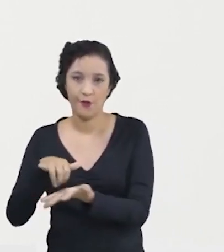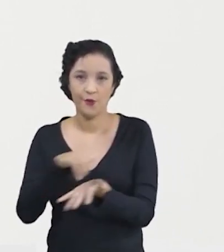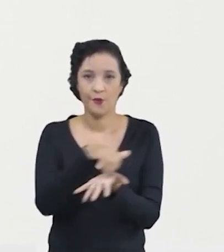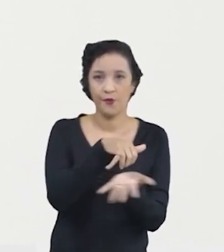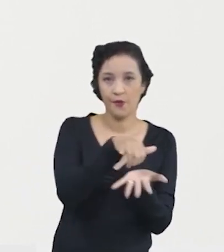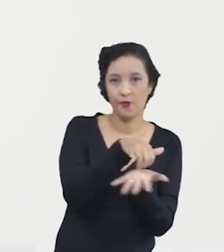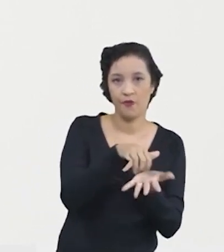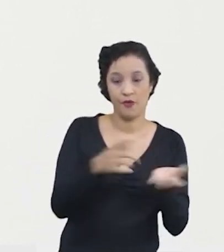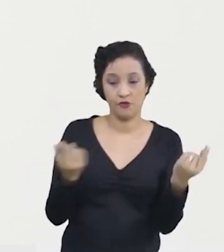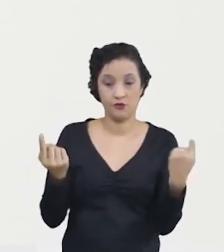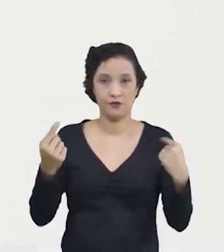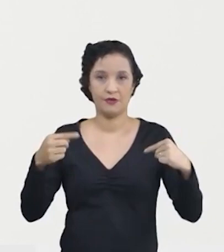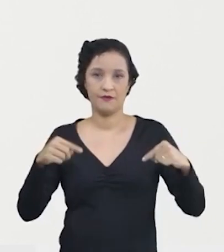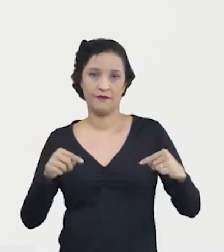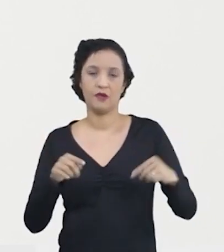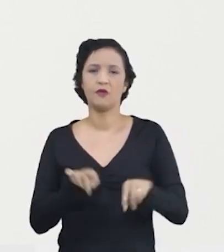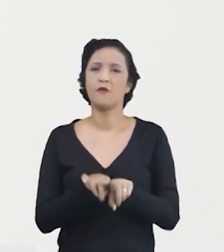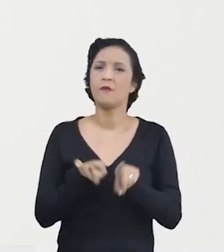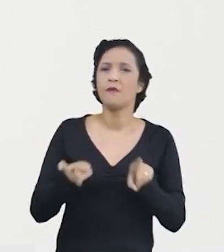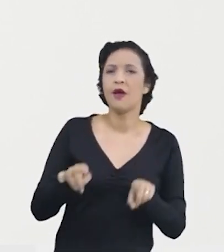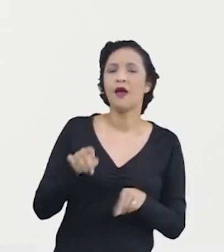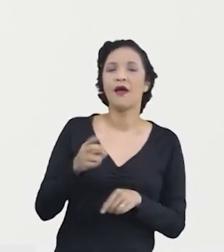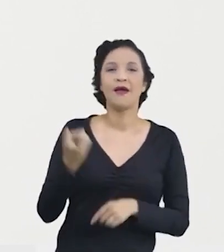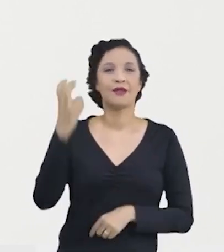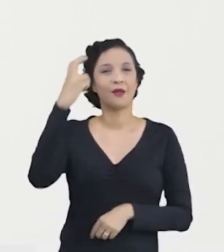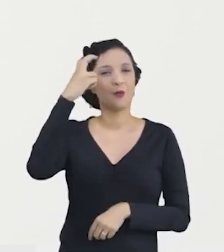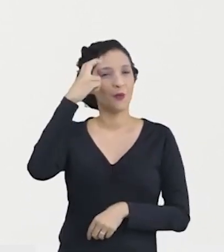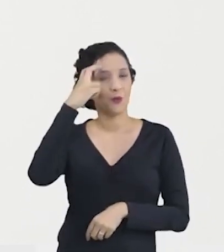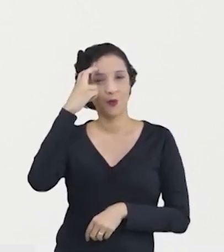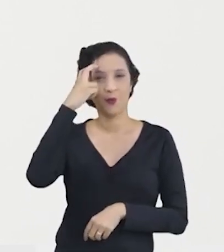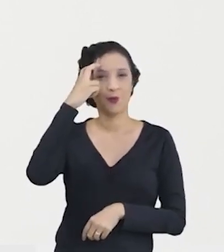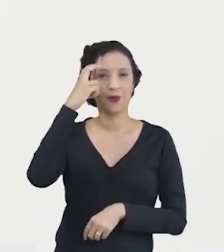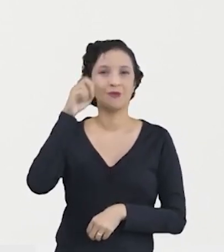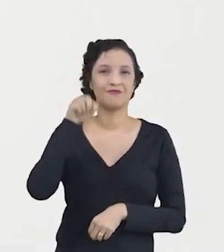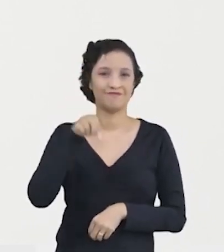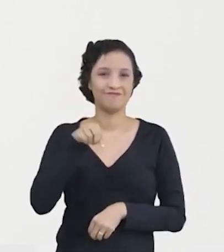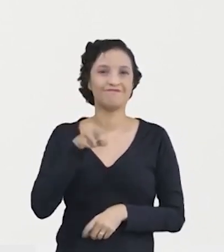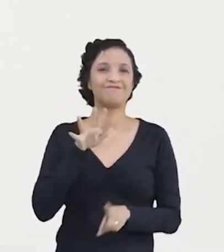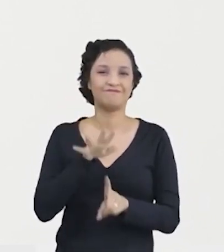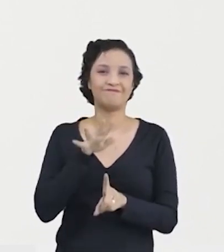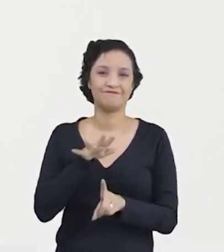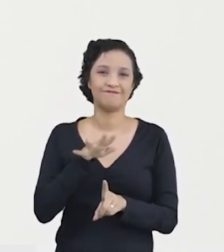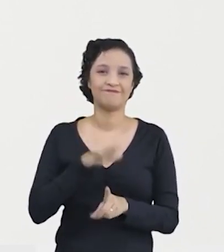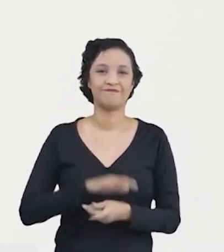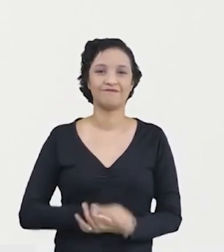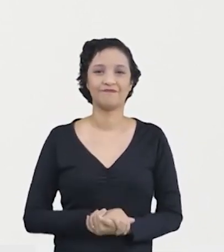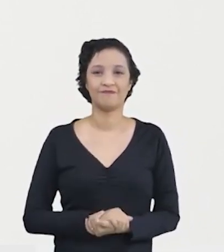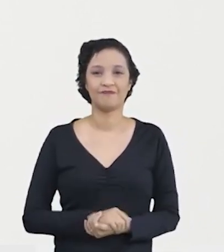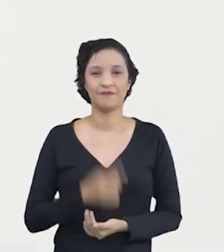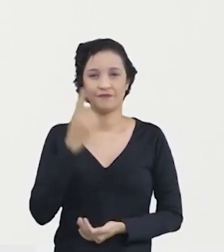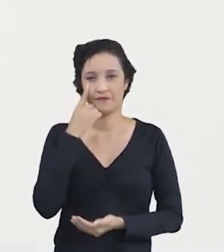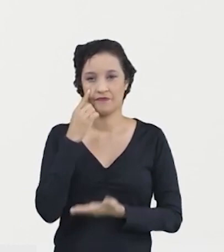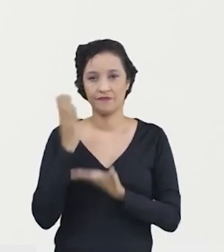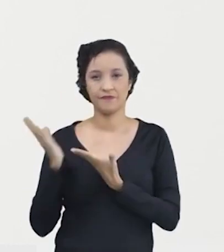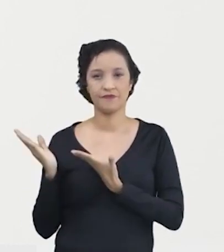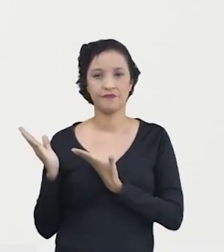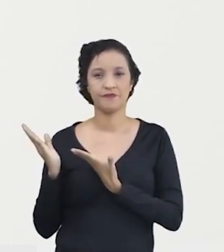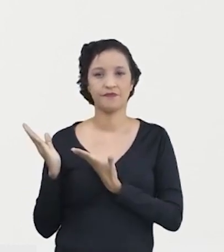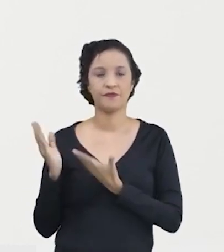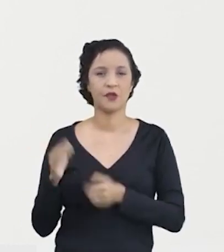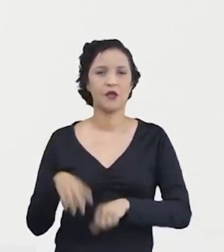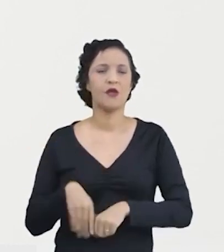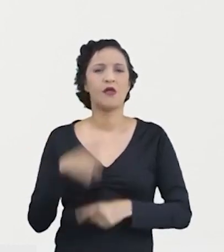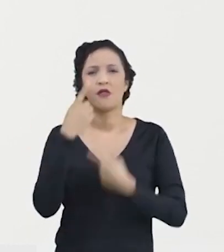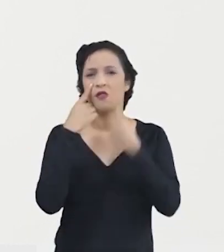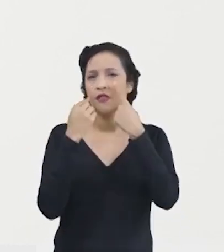os dois bois, mas um desafio folclórico. Muita cultura misturada ali. Vamos ler um pouquinho da música agora. Lamento de